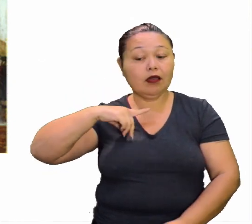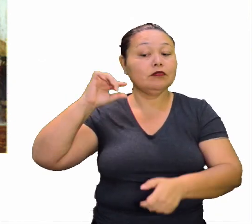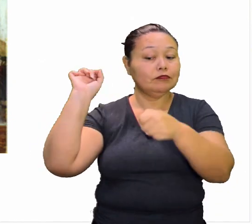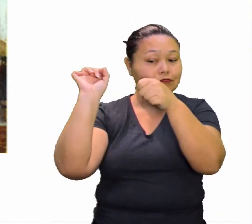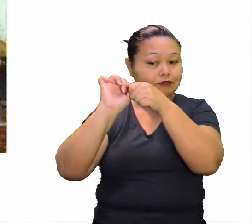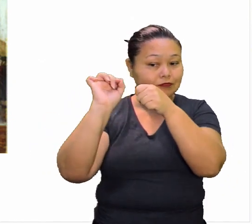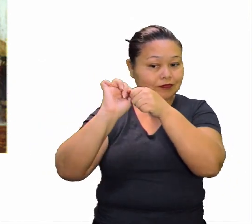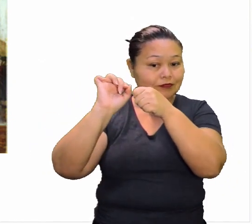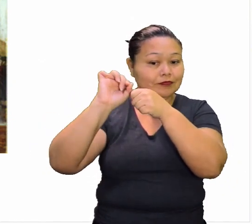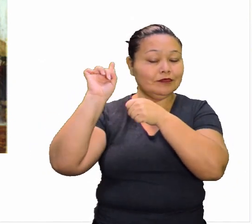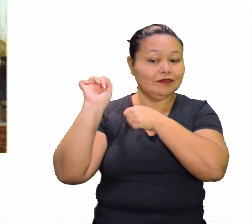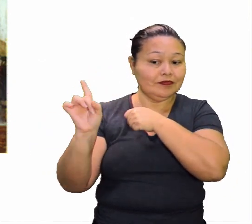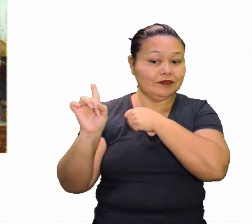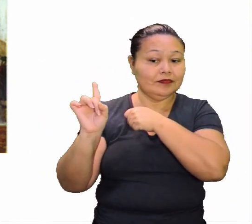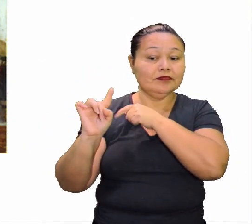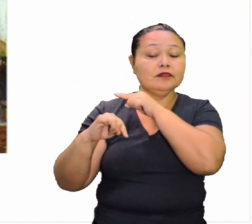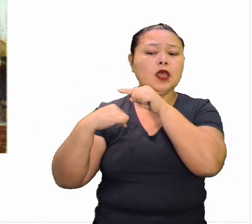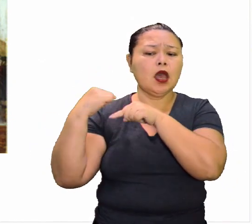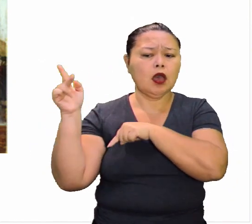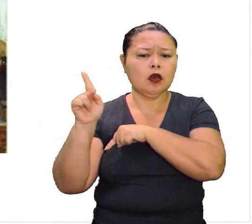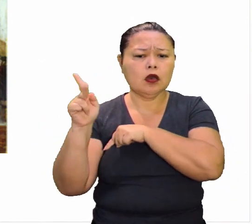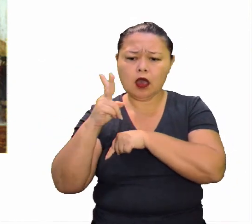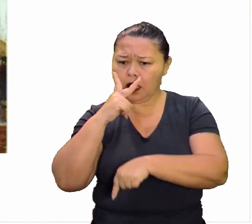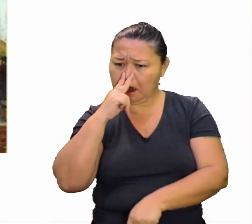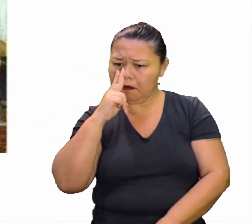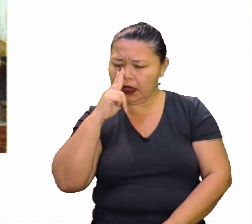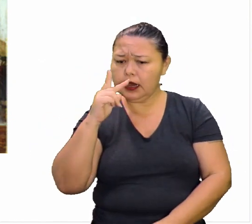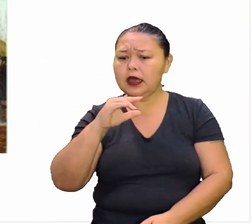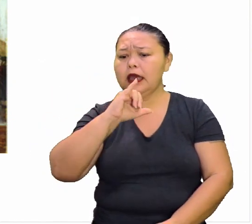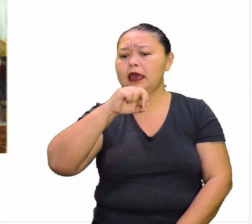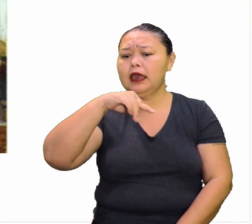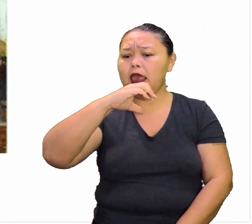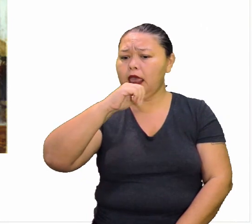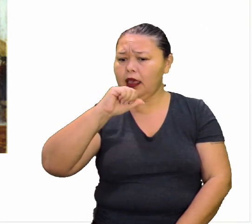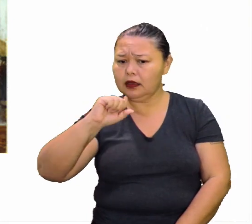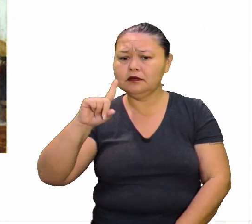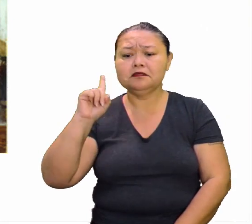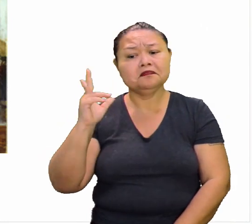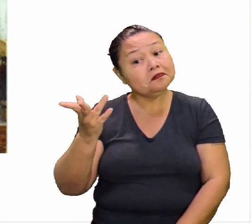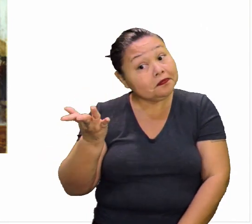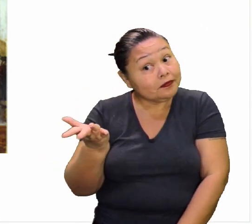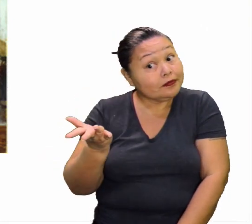daí. Ah, professor, parece que o dos Incas. Pois é.